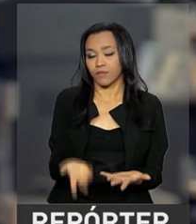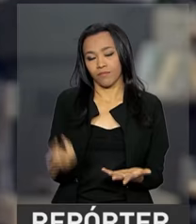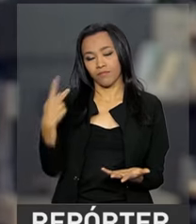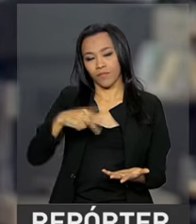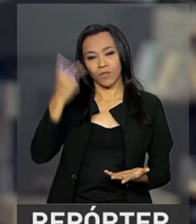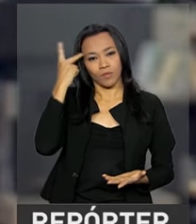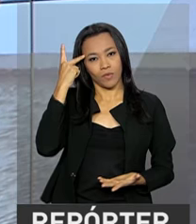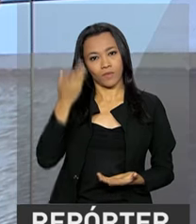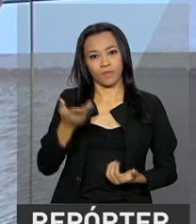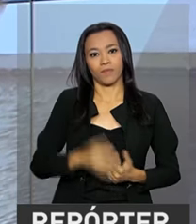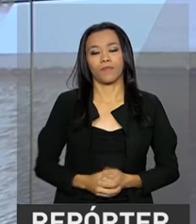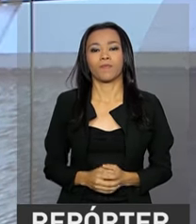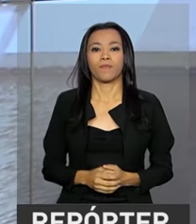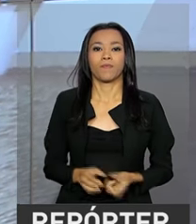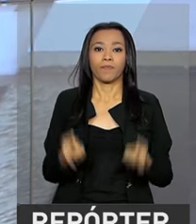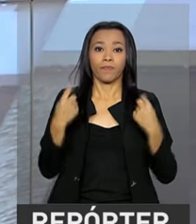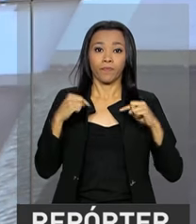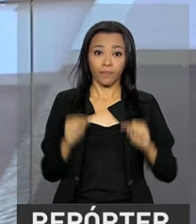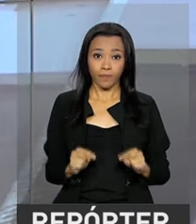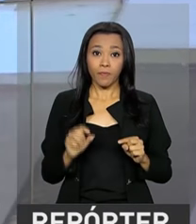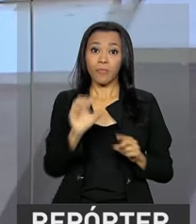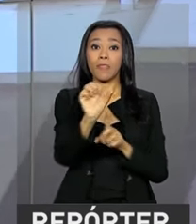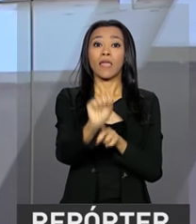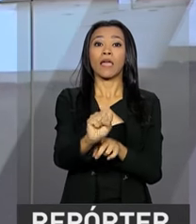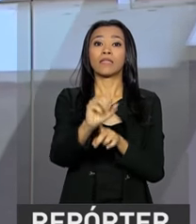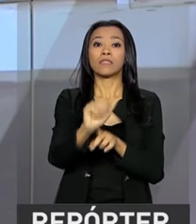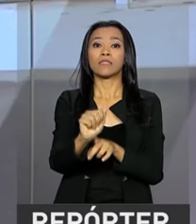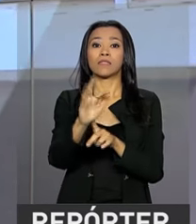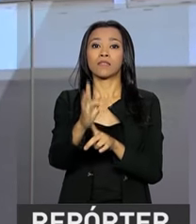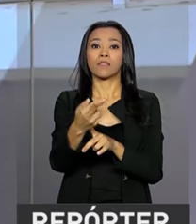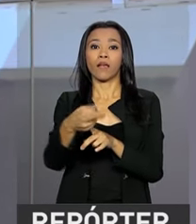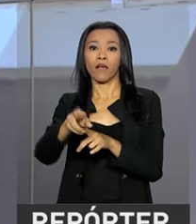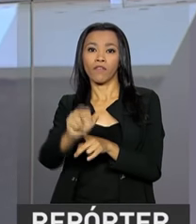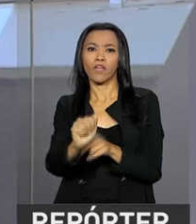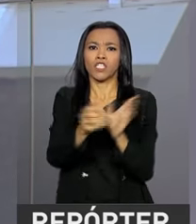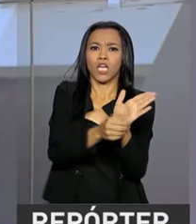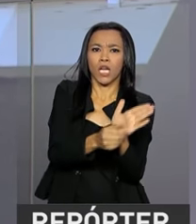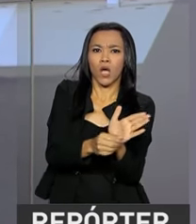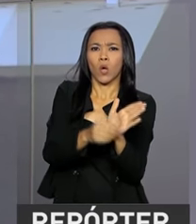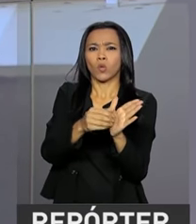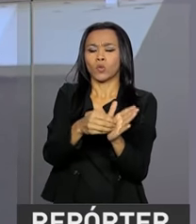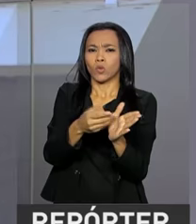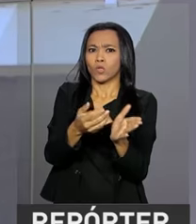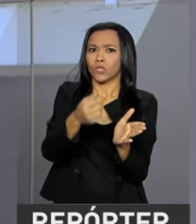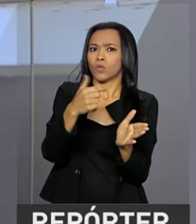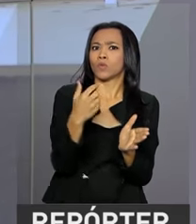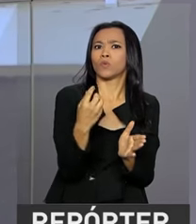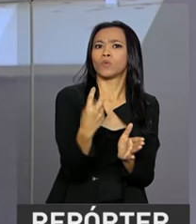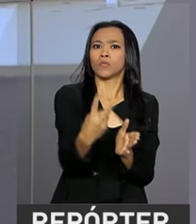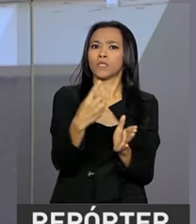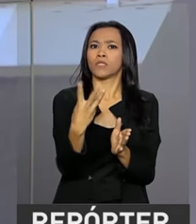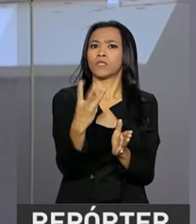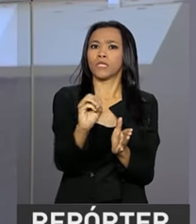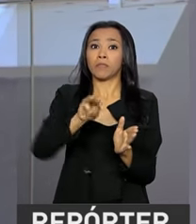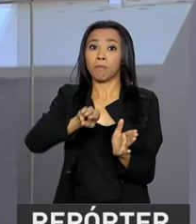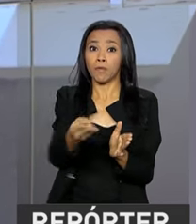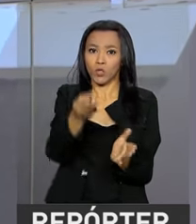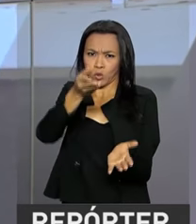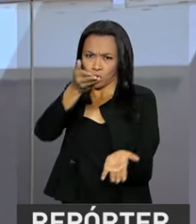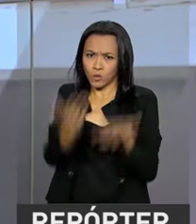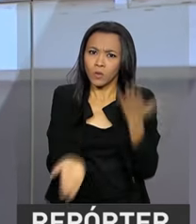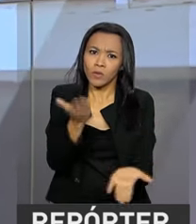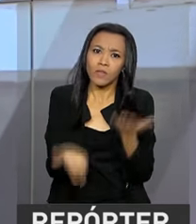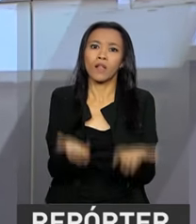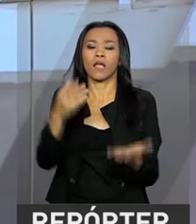josé luiz filho a safra de grãos deve chegar a 230 milhões de toneladas um recorde histórico de acordo